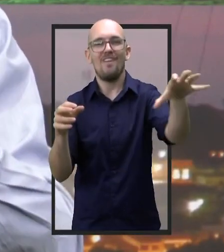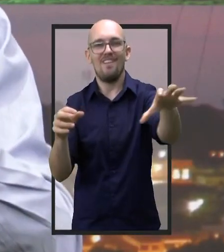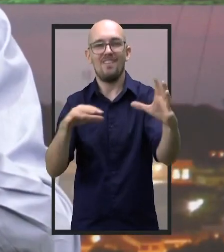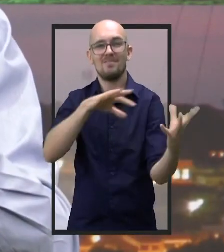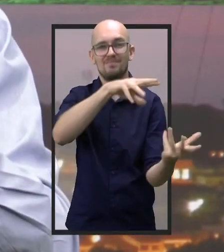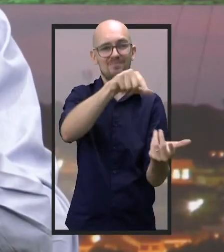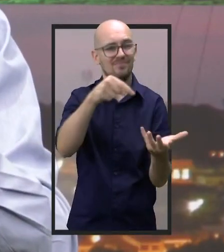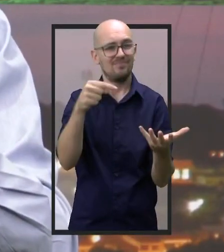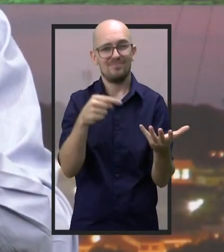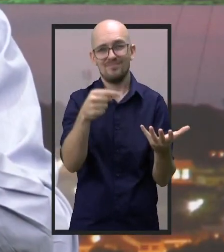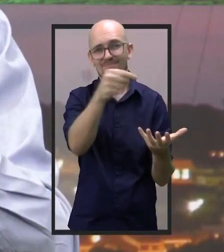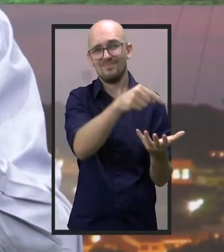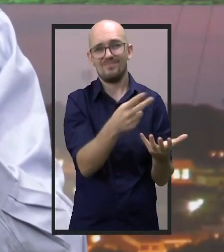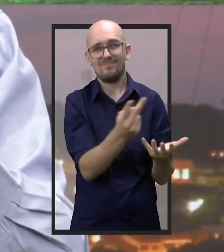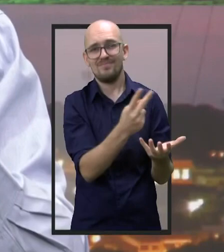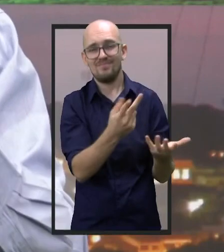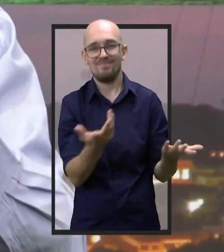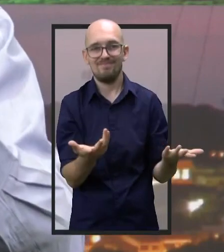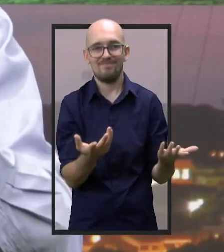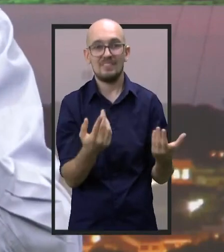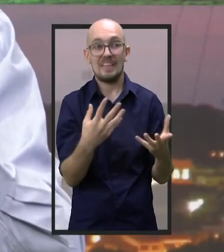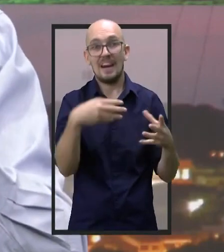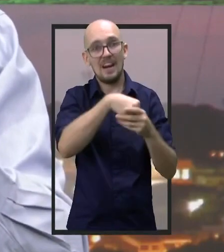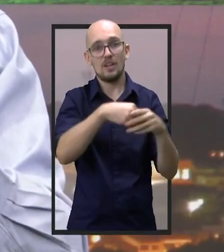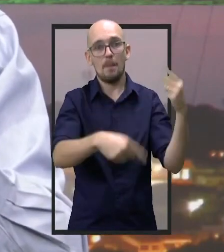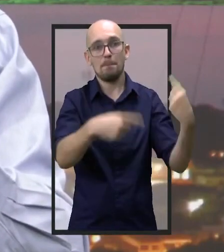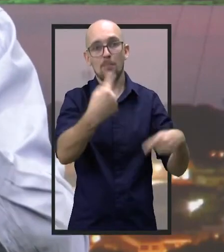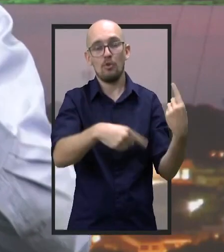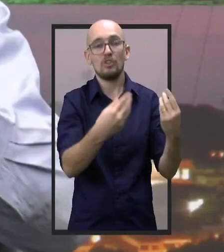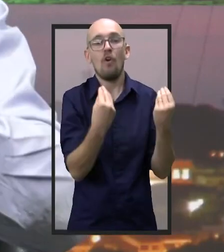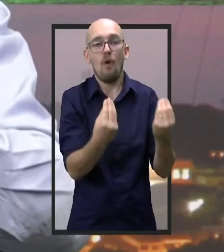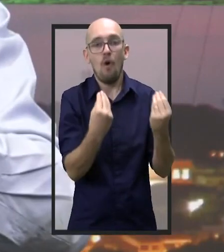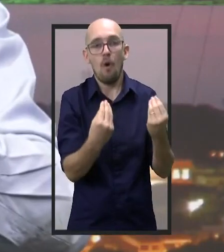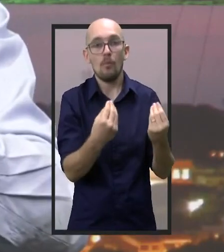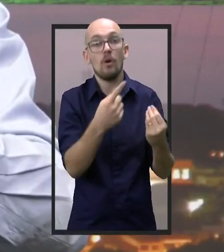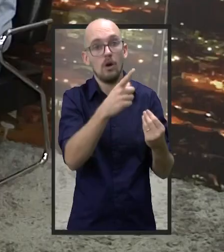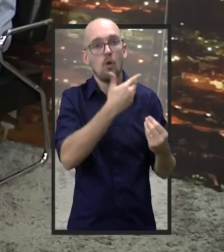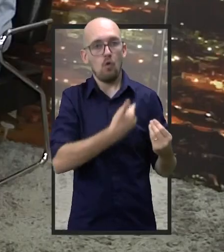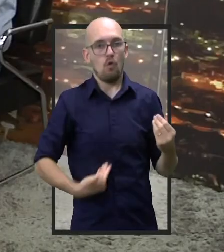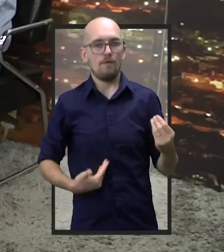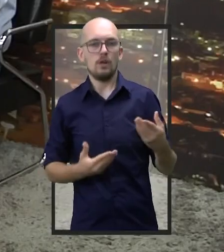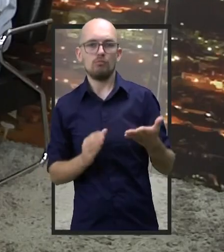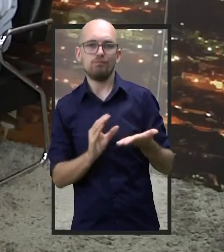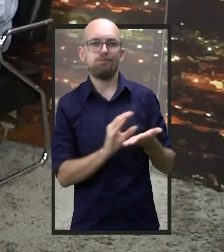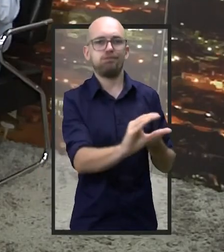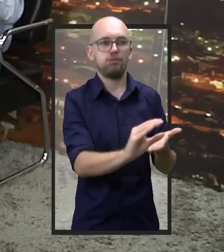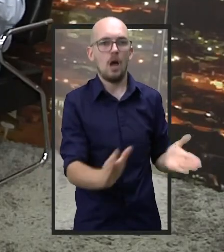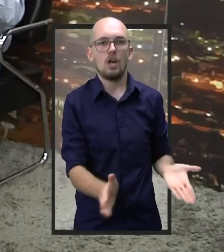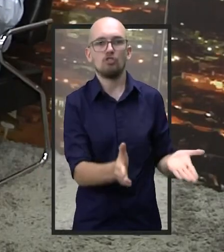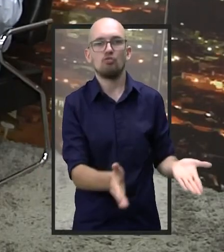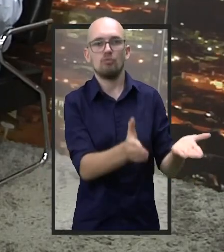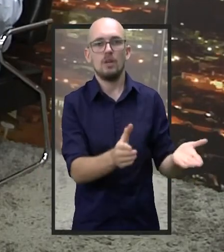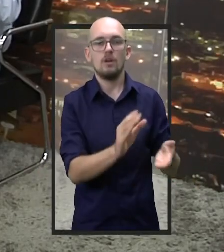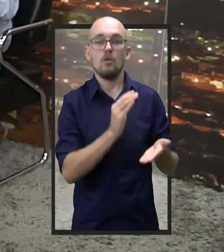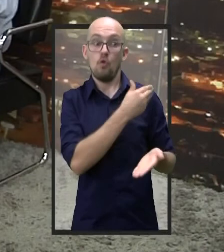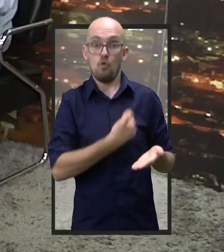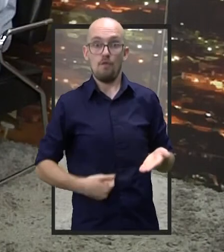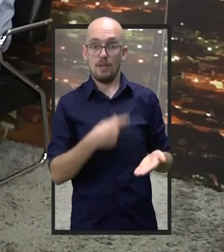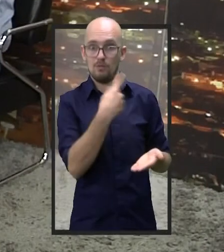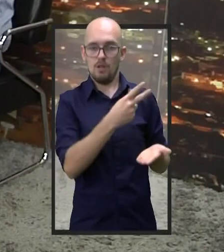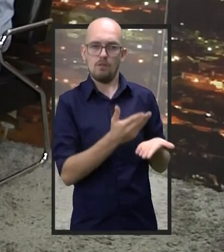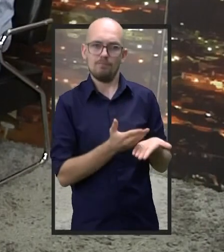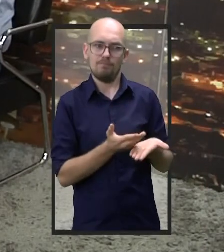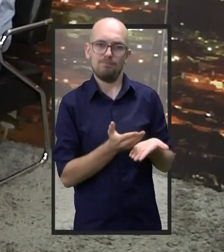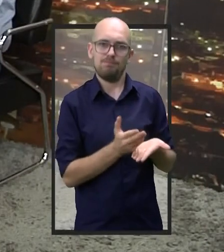ação social de Estado. Então, para manter o cara produzindo, ele subsidia. O próprio governo incentiva que se faça, que é o